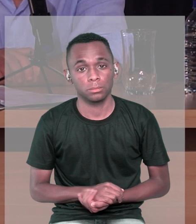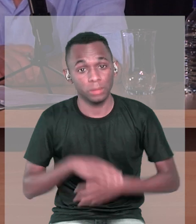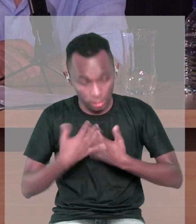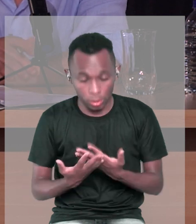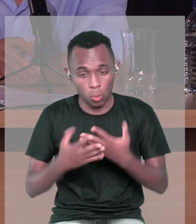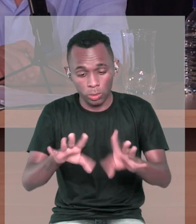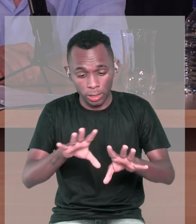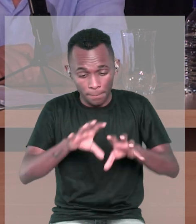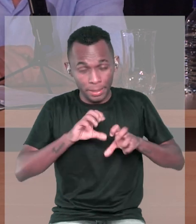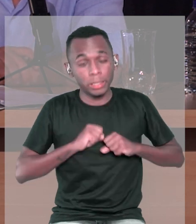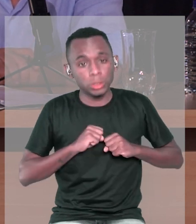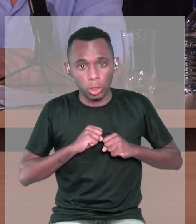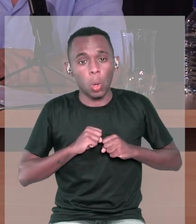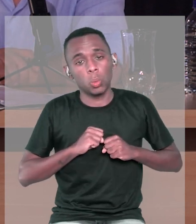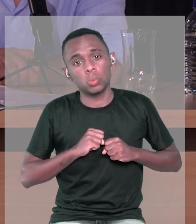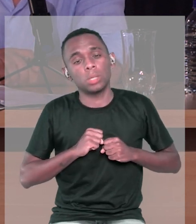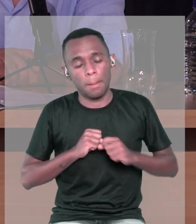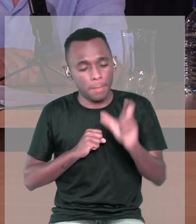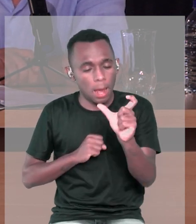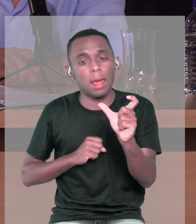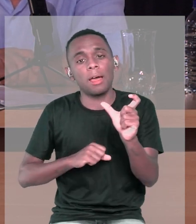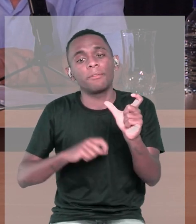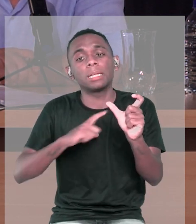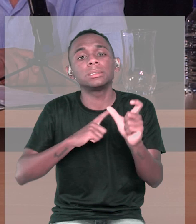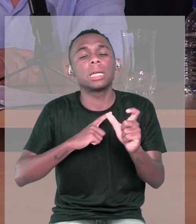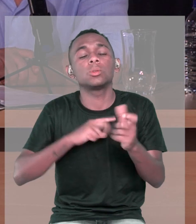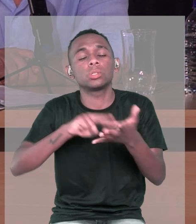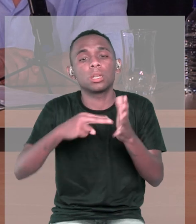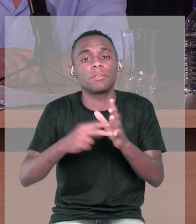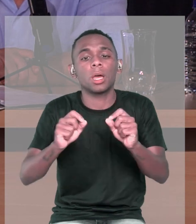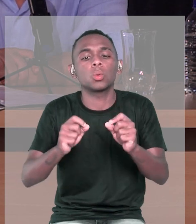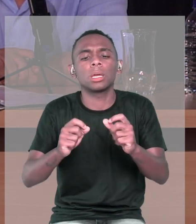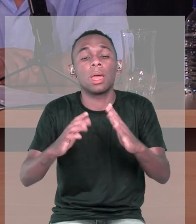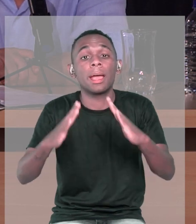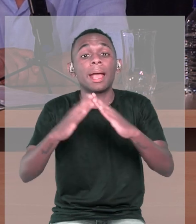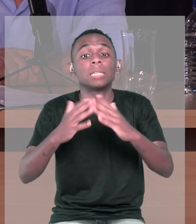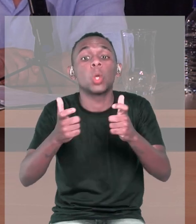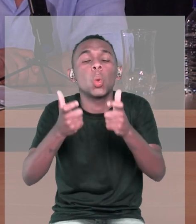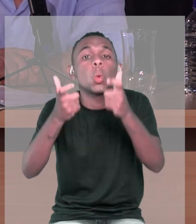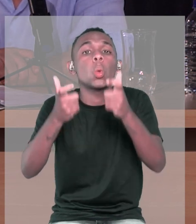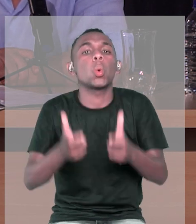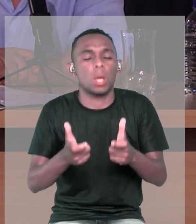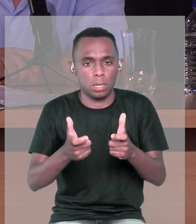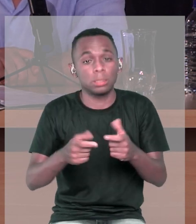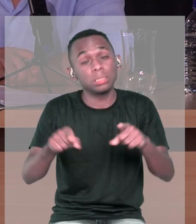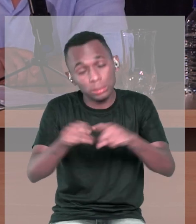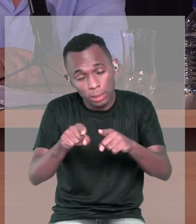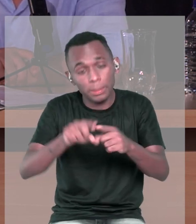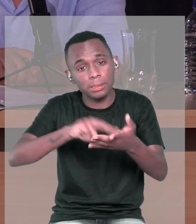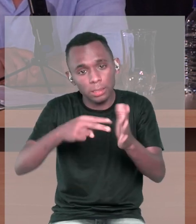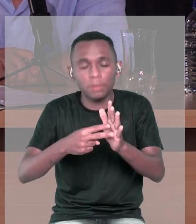oikeiosis, você tem a raiz que quer dizer oikos, que quer dizer lar e casa, e é daí a mesma raiz da